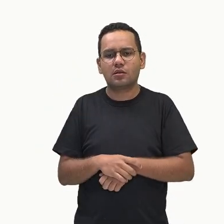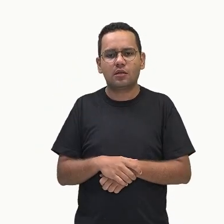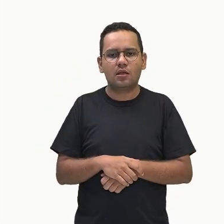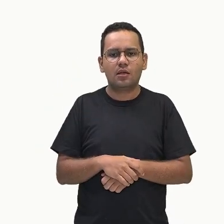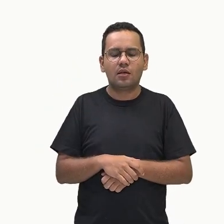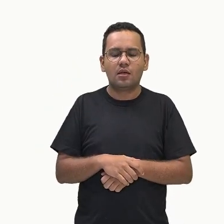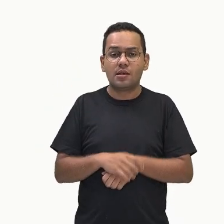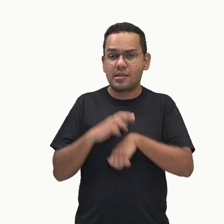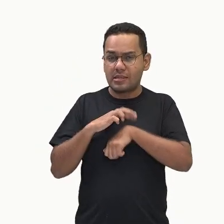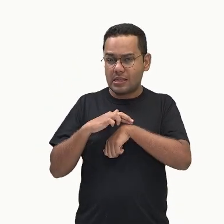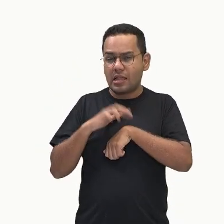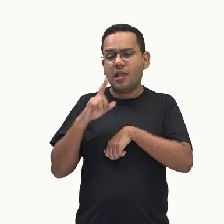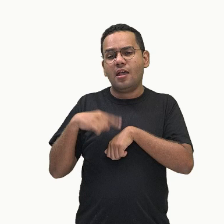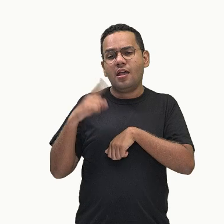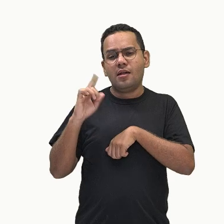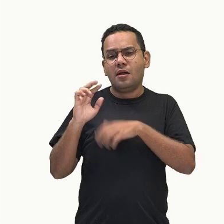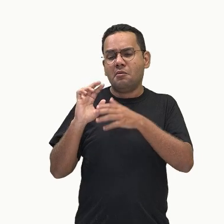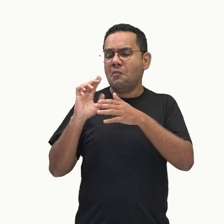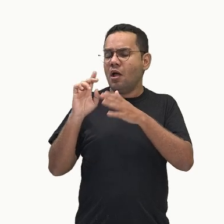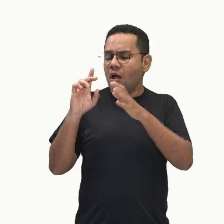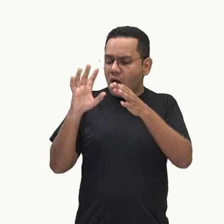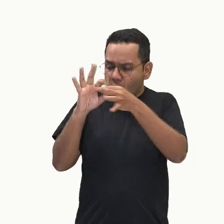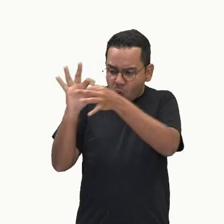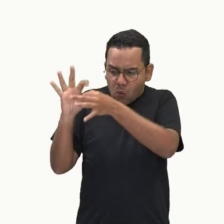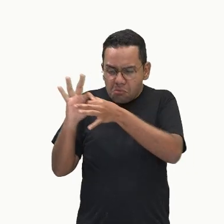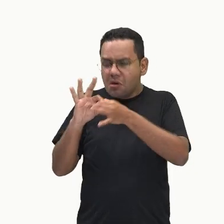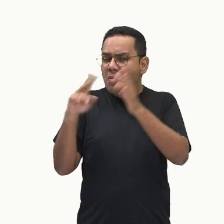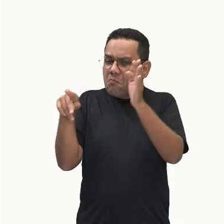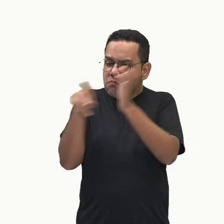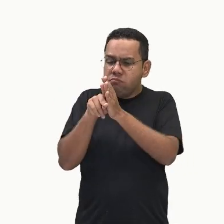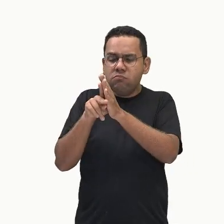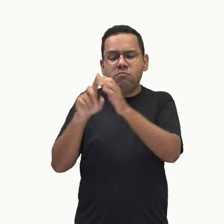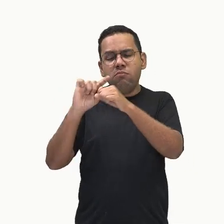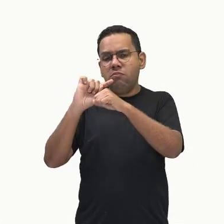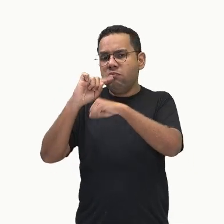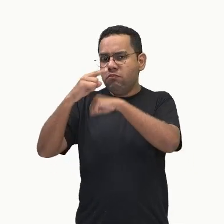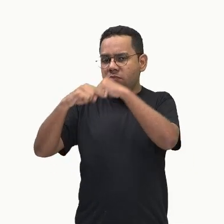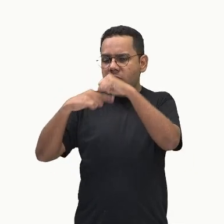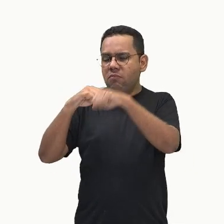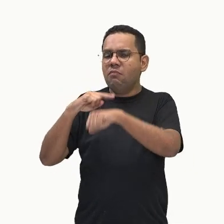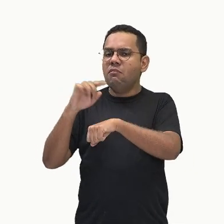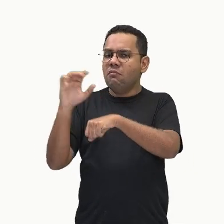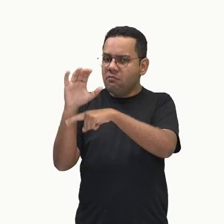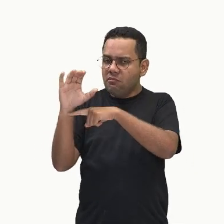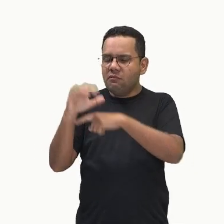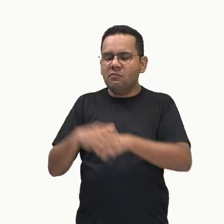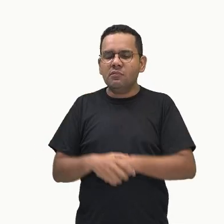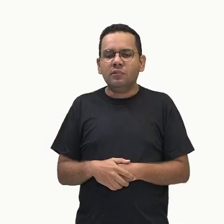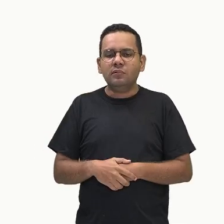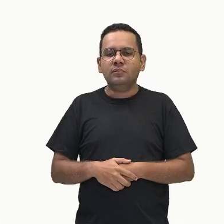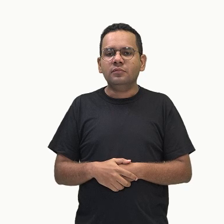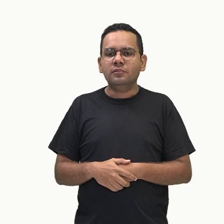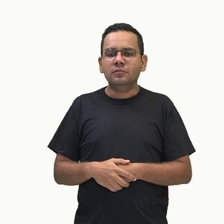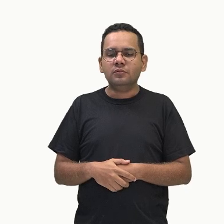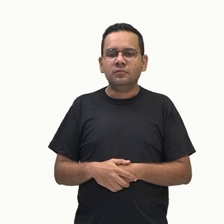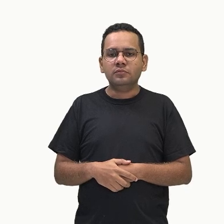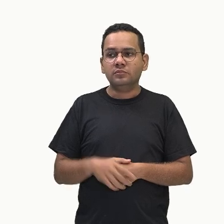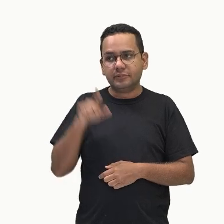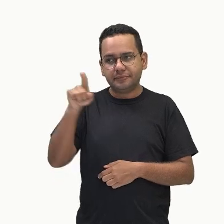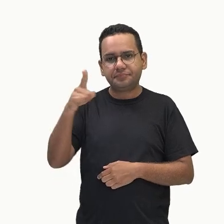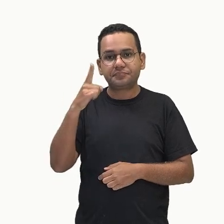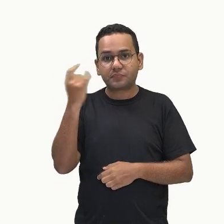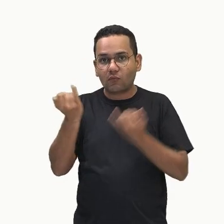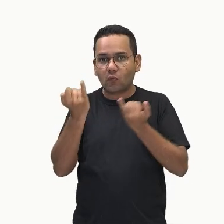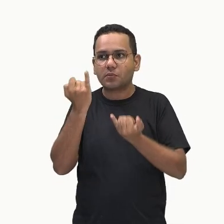vários átomos de carbono. Uma curiosidade sobre o carbono que eu aproveito para explicar é a seguinte.